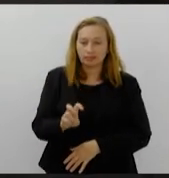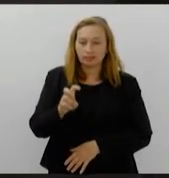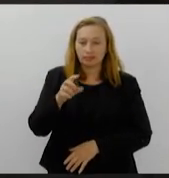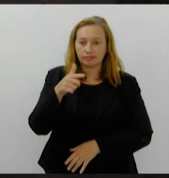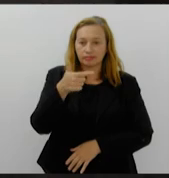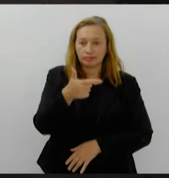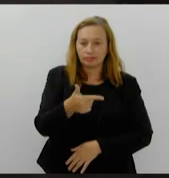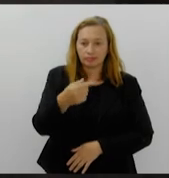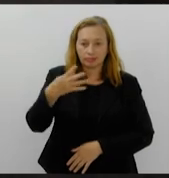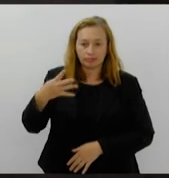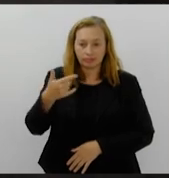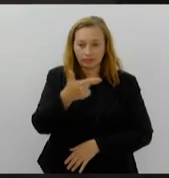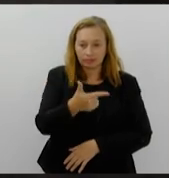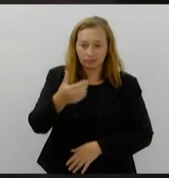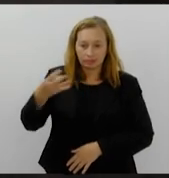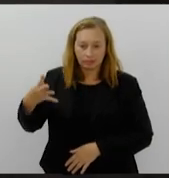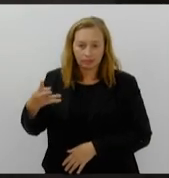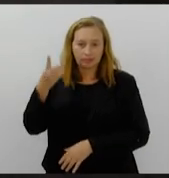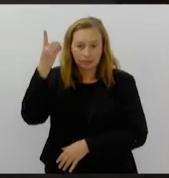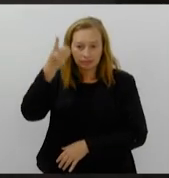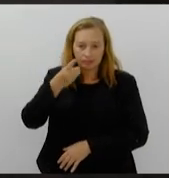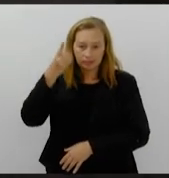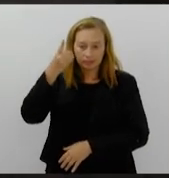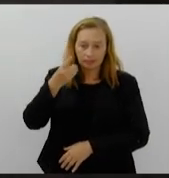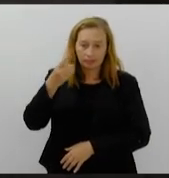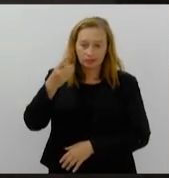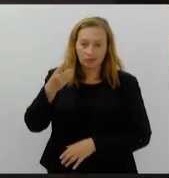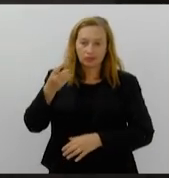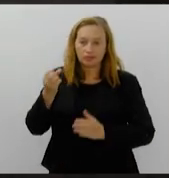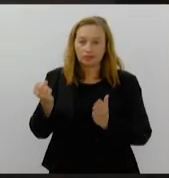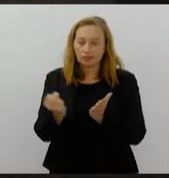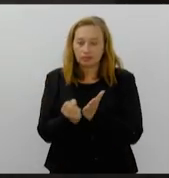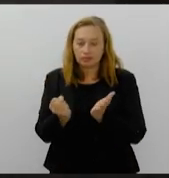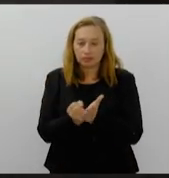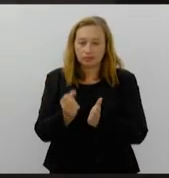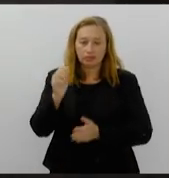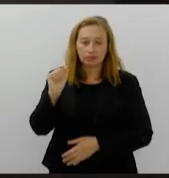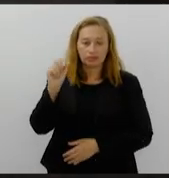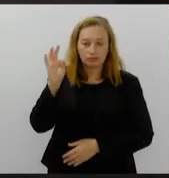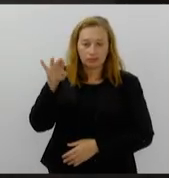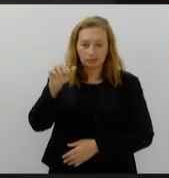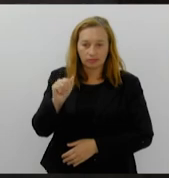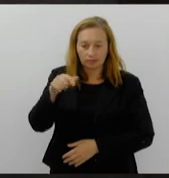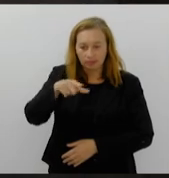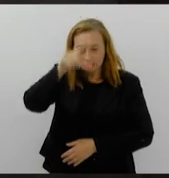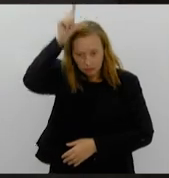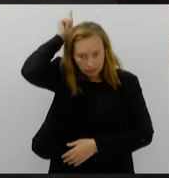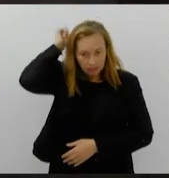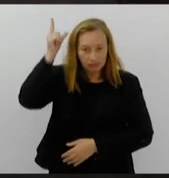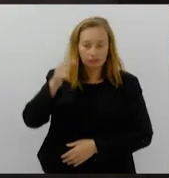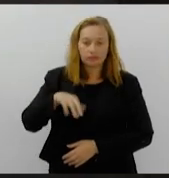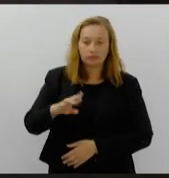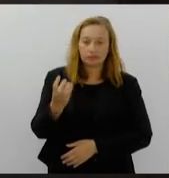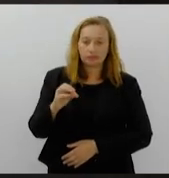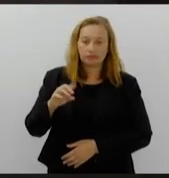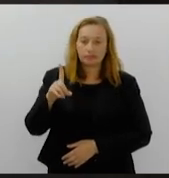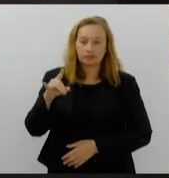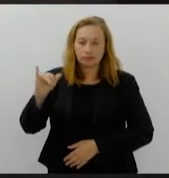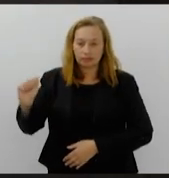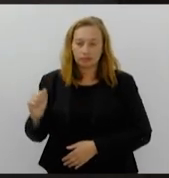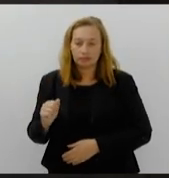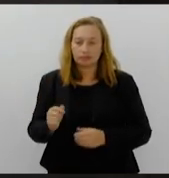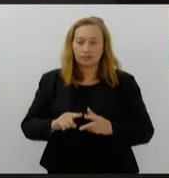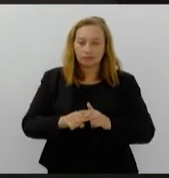3524, 2024, de autoria do deputado Samuel Malafaia, André Corrêa, Átila Nunes, Carlos Nick, Luiz Paulo e Márcio Canella, que altera a